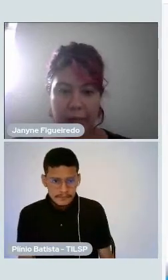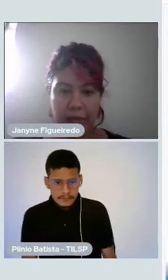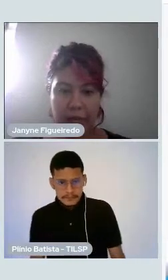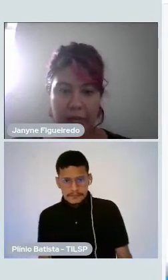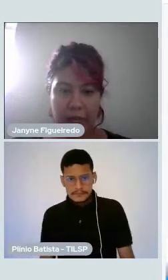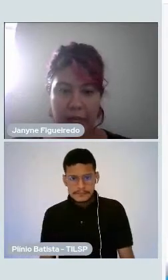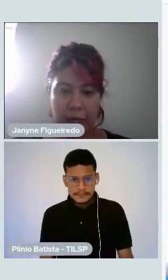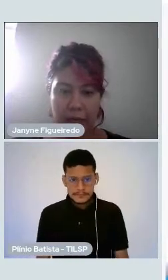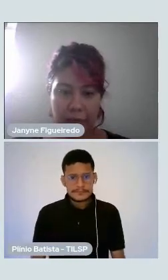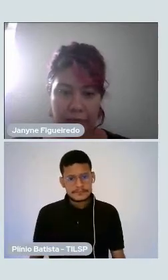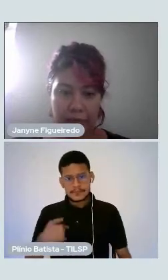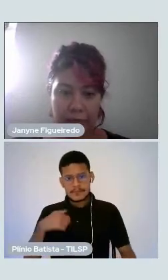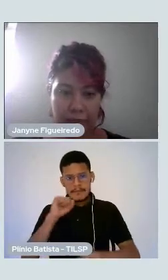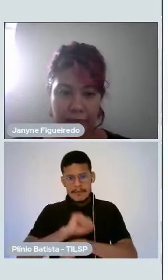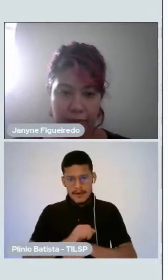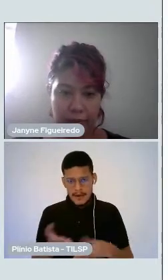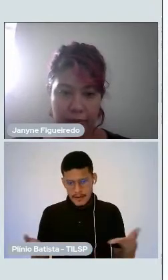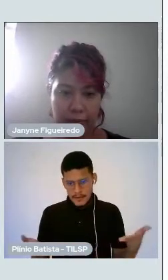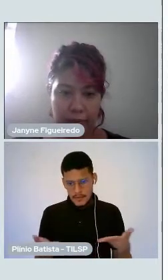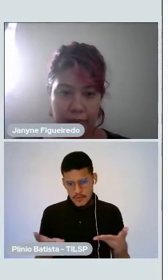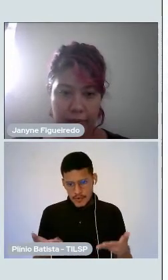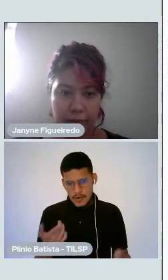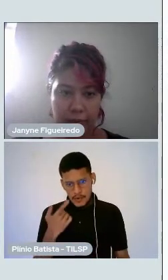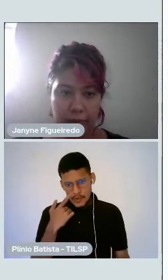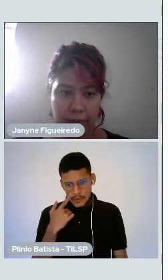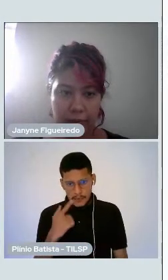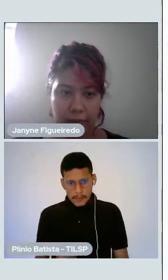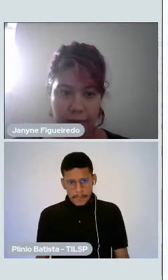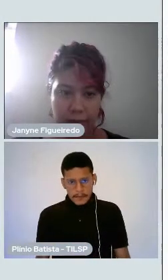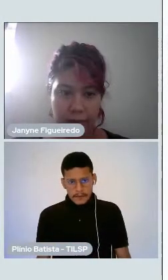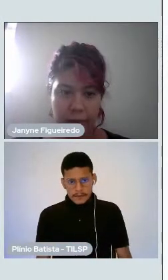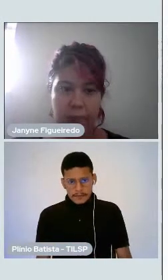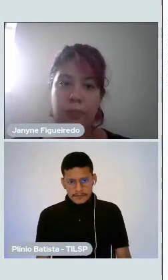parar de exibir aqui.